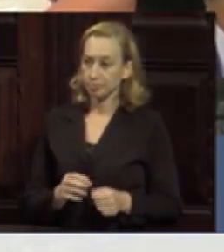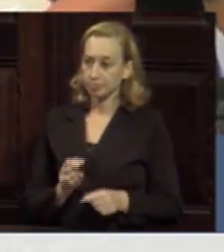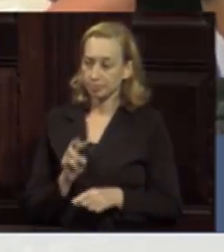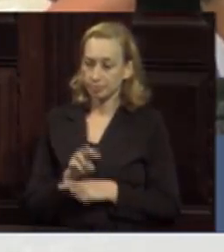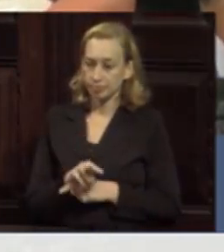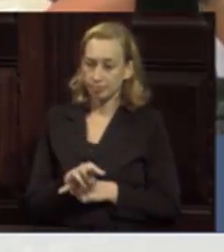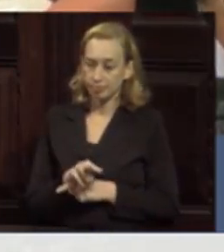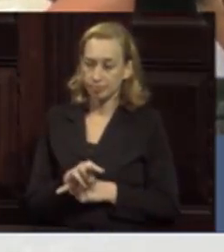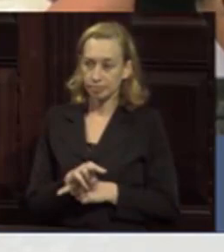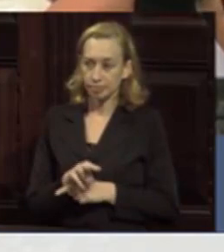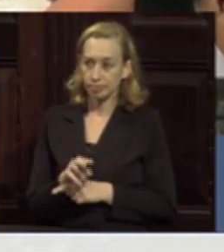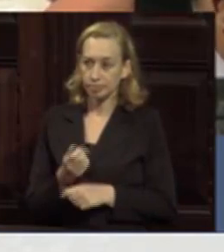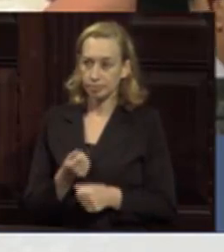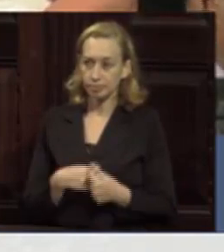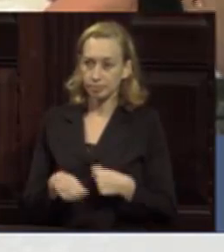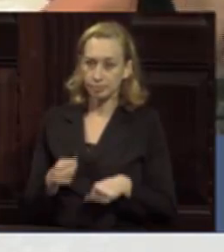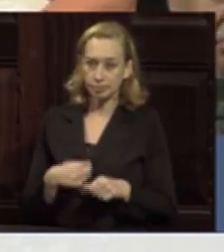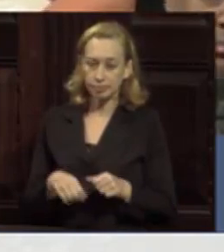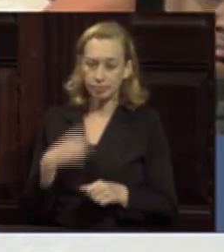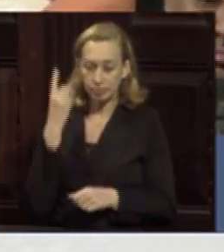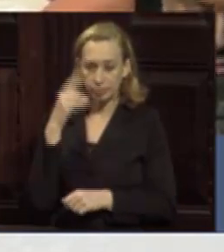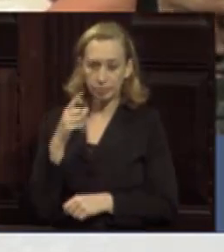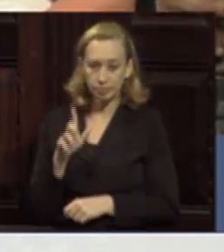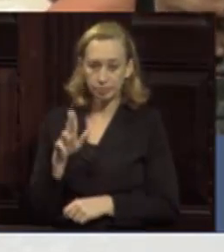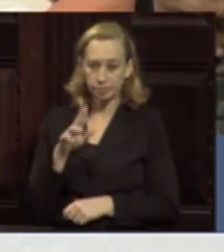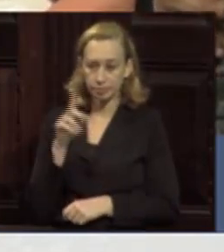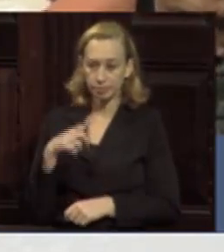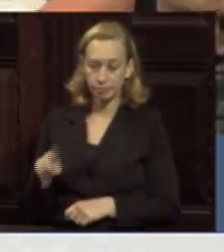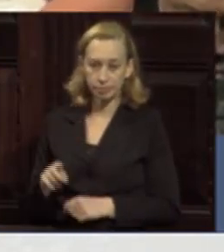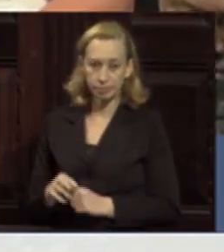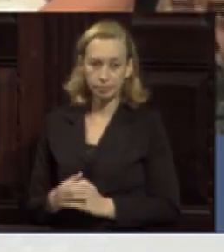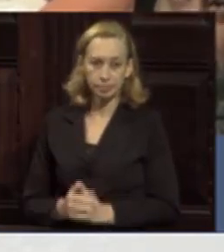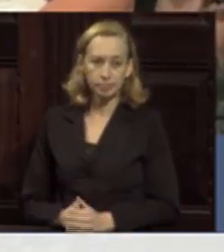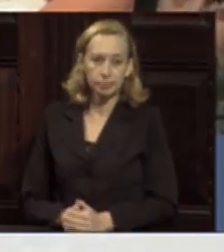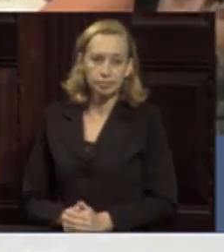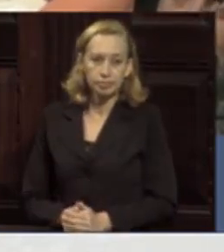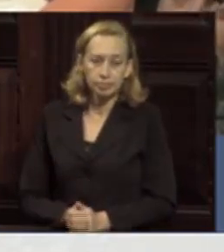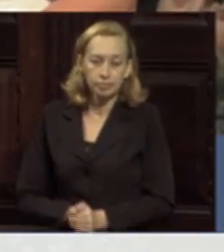Controle, convido o deputado Luiz Paulo Corrêa da Rocha.